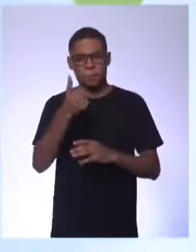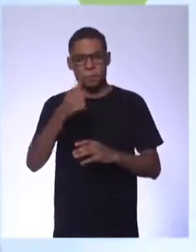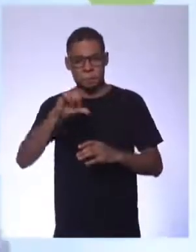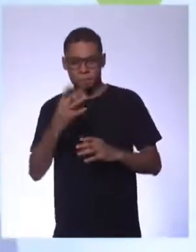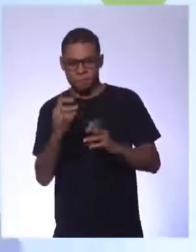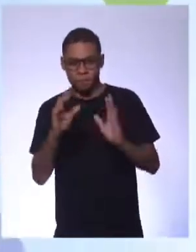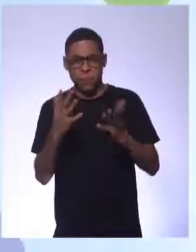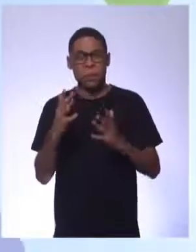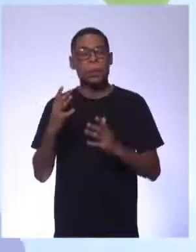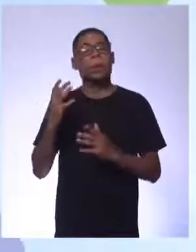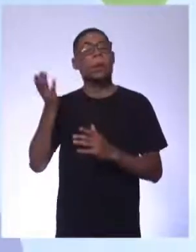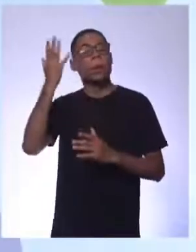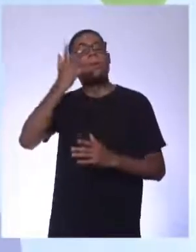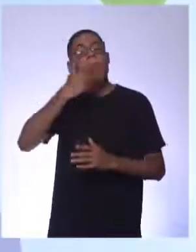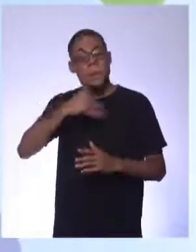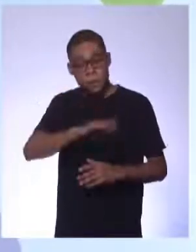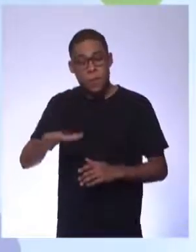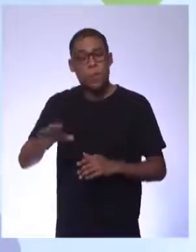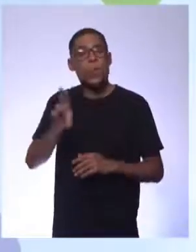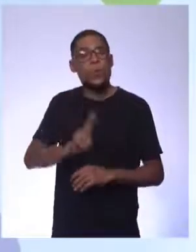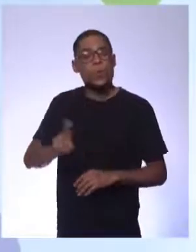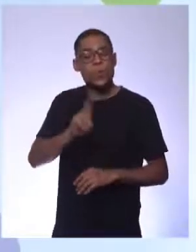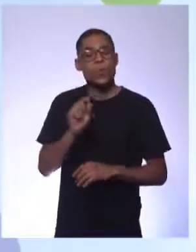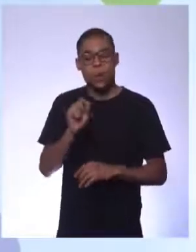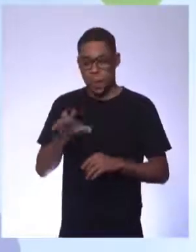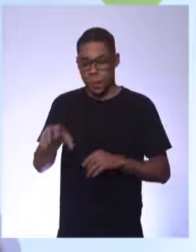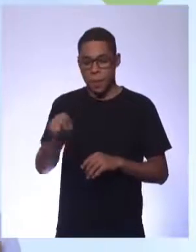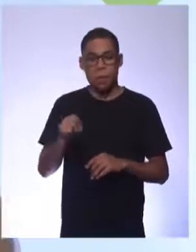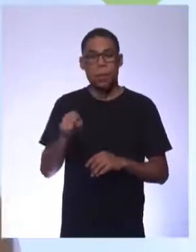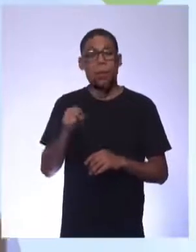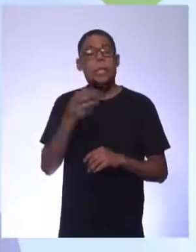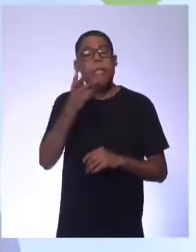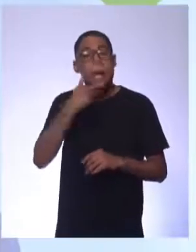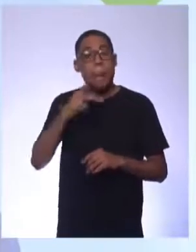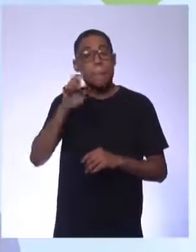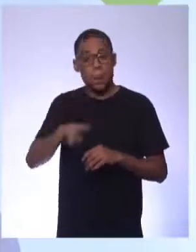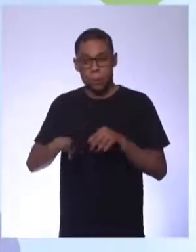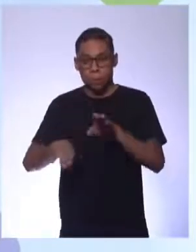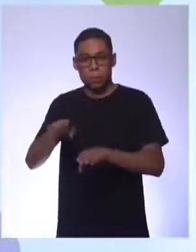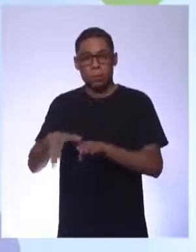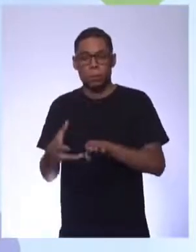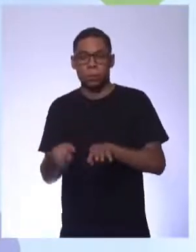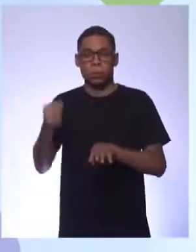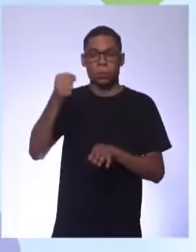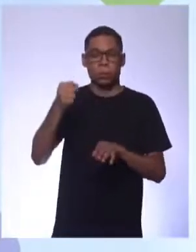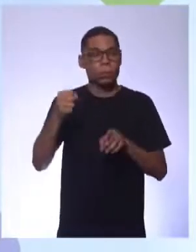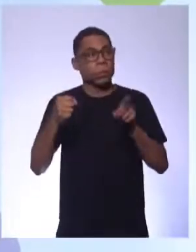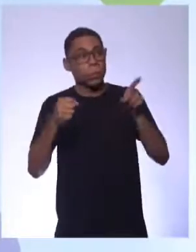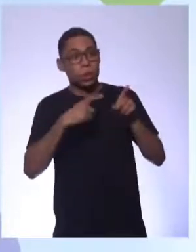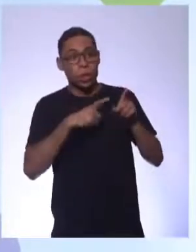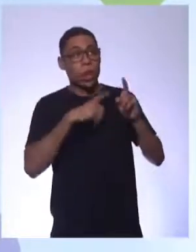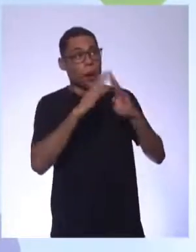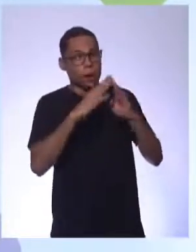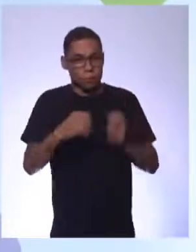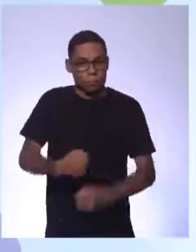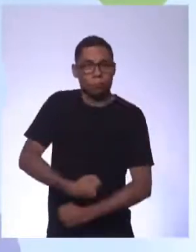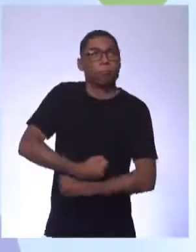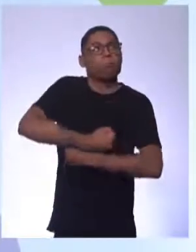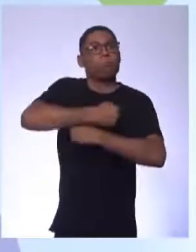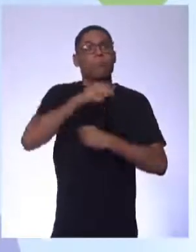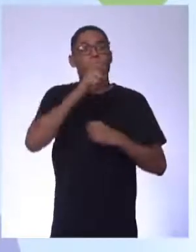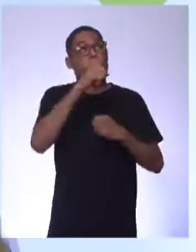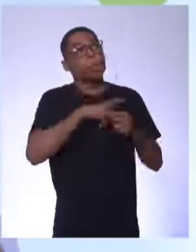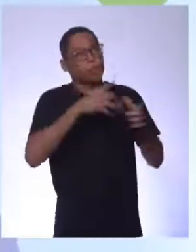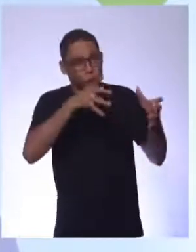eram utilizadas, seguravam as crianças pelos pés e usavam as crianças para limpar as chaminés, né? Enfiavam